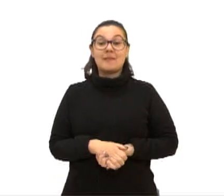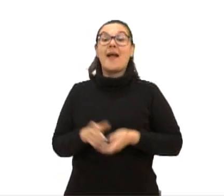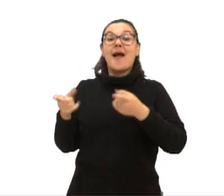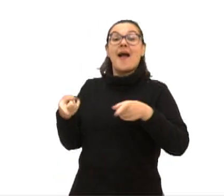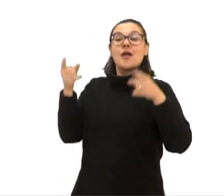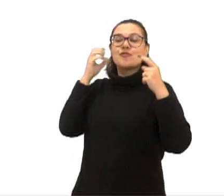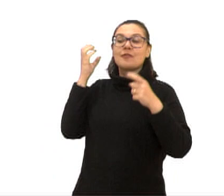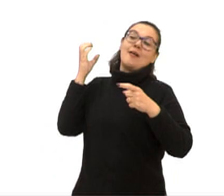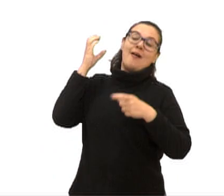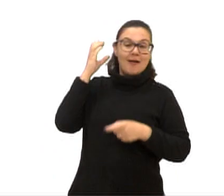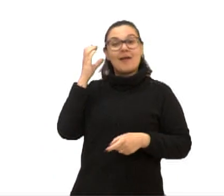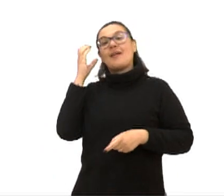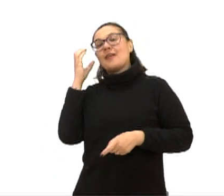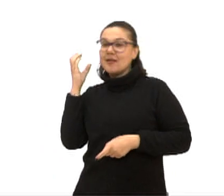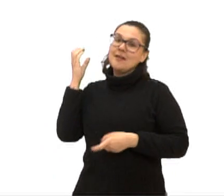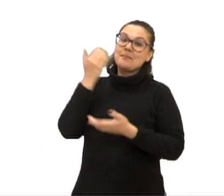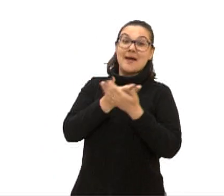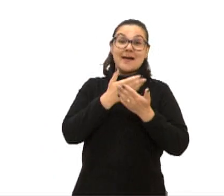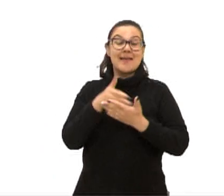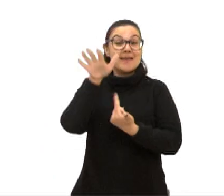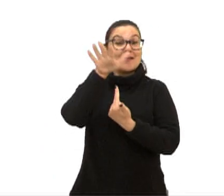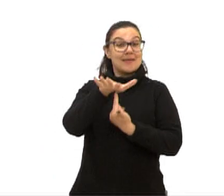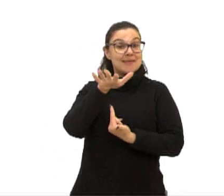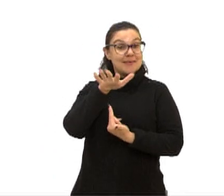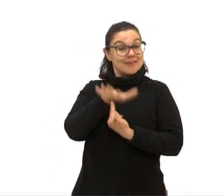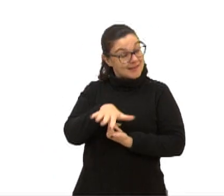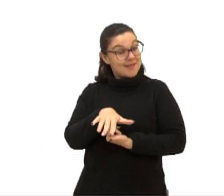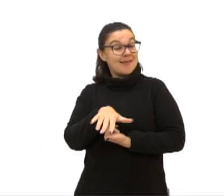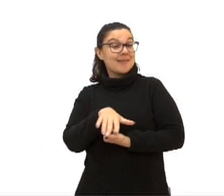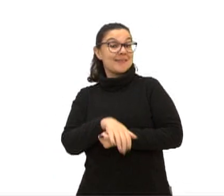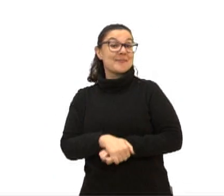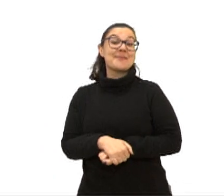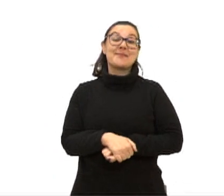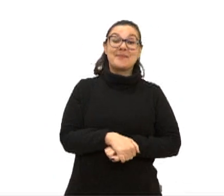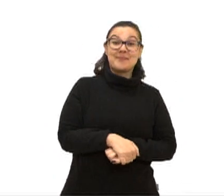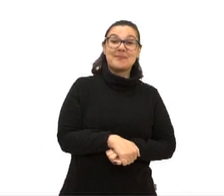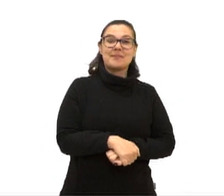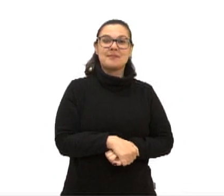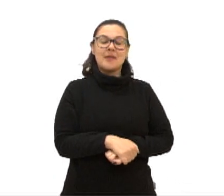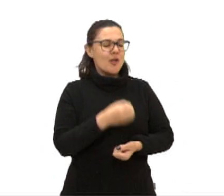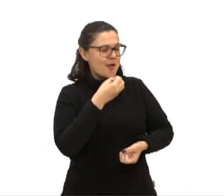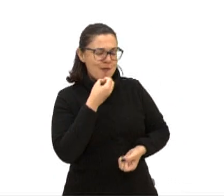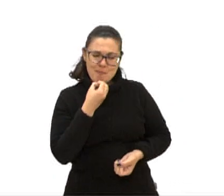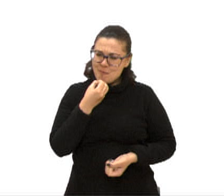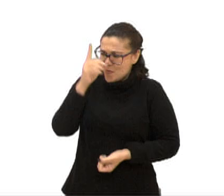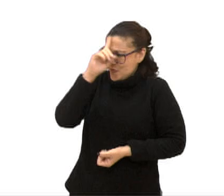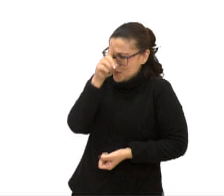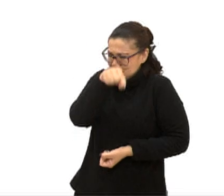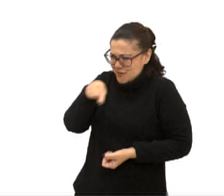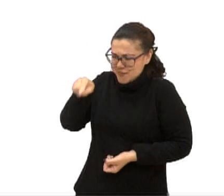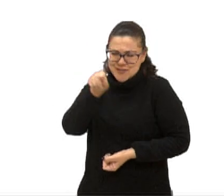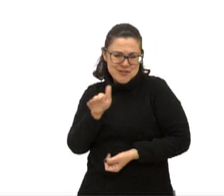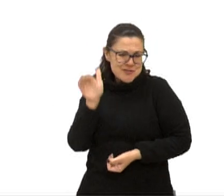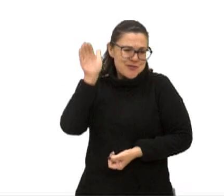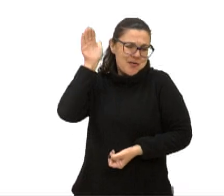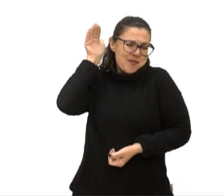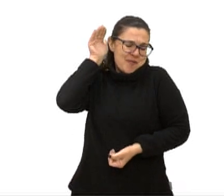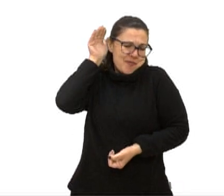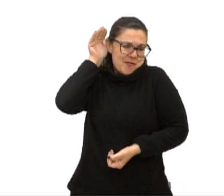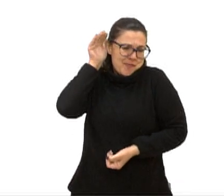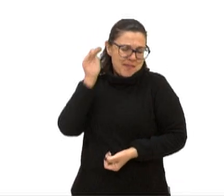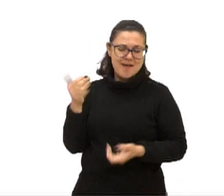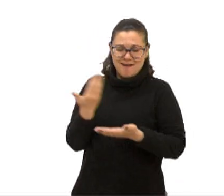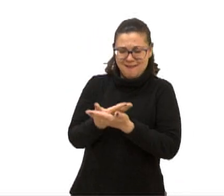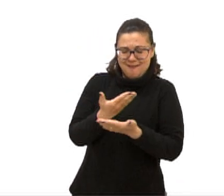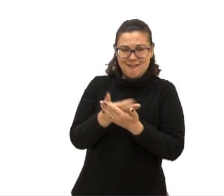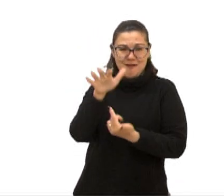rádio, rádio, Aula Paraná. Bom dia, caros ouvintes da nossa rádio